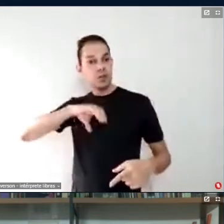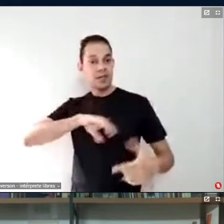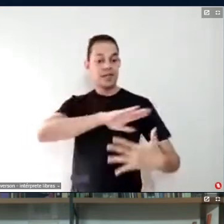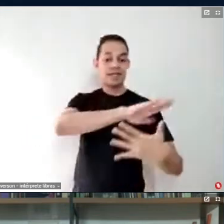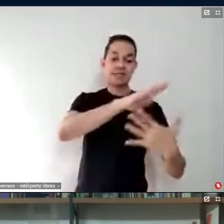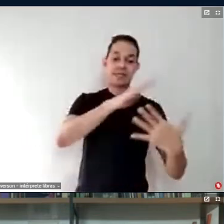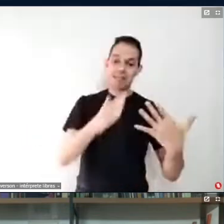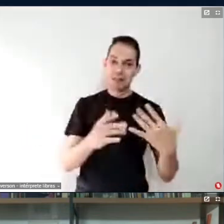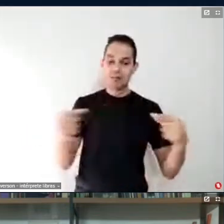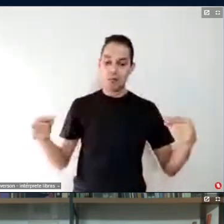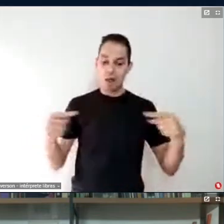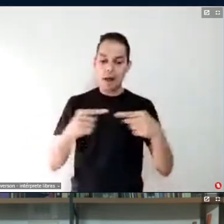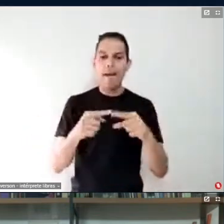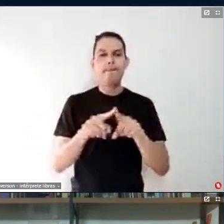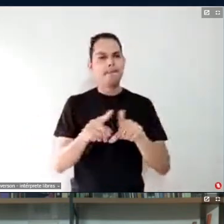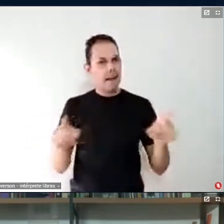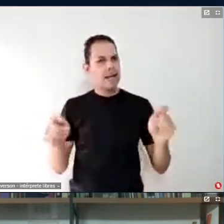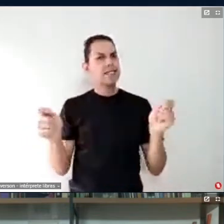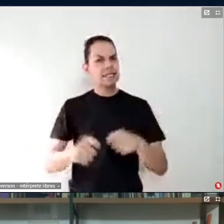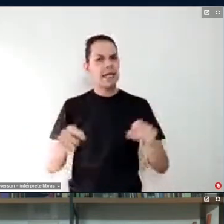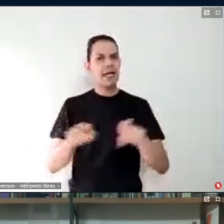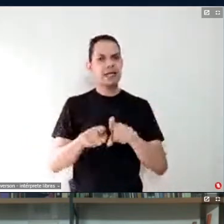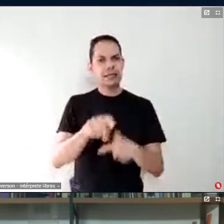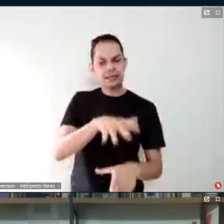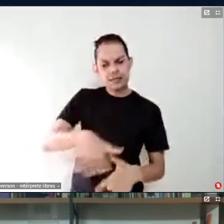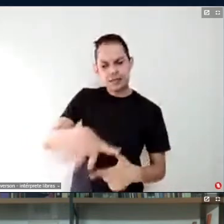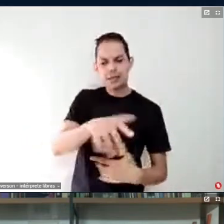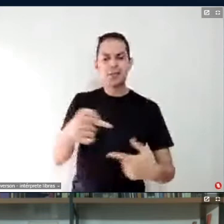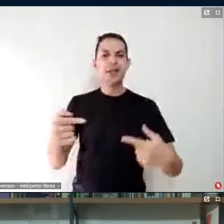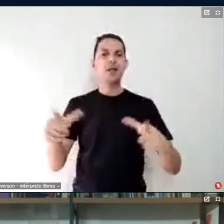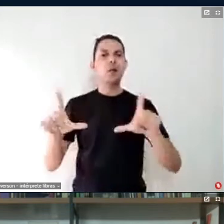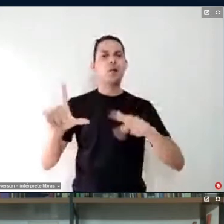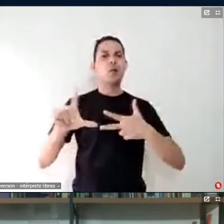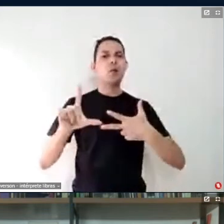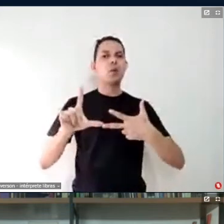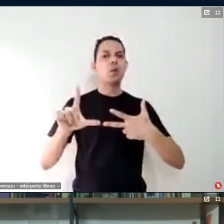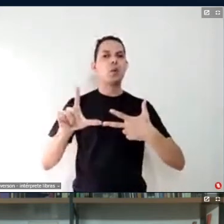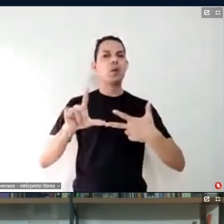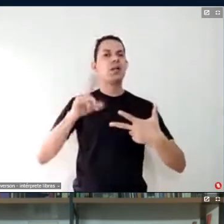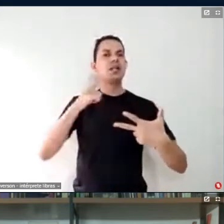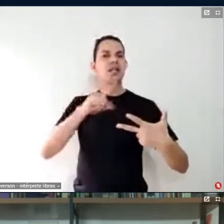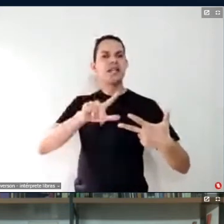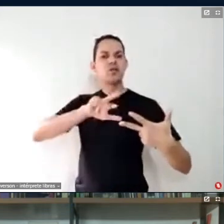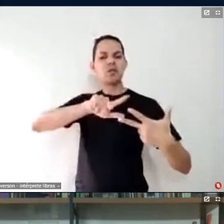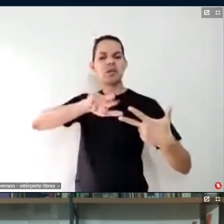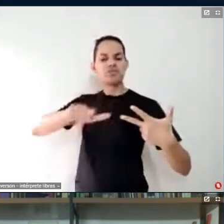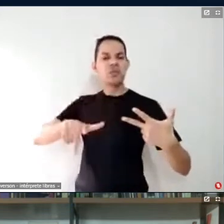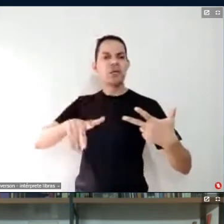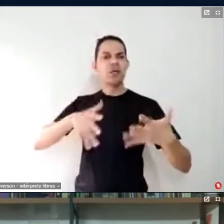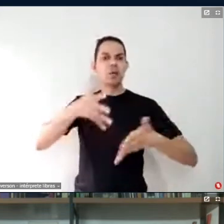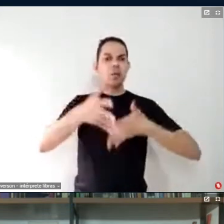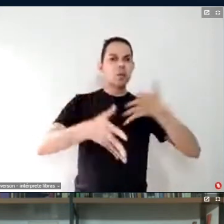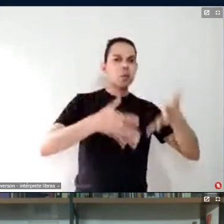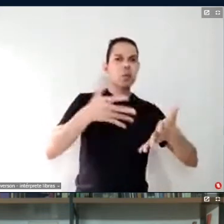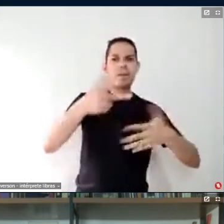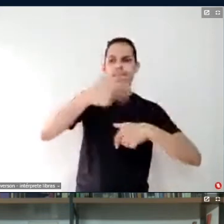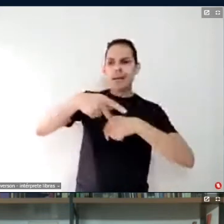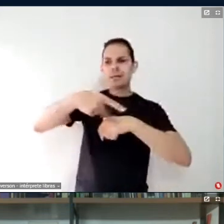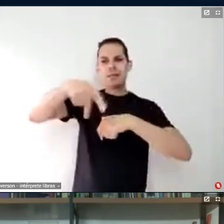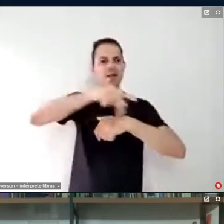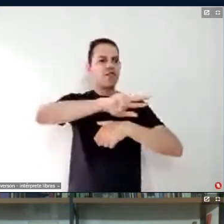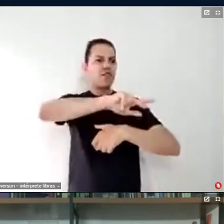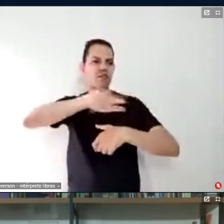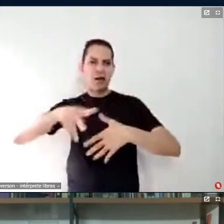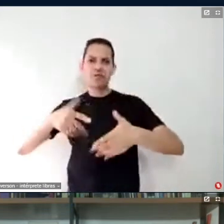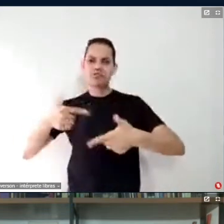porém, é possível que dentro de uma esfera legislativa tenhamos outras línguas de sinais a serem apresentadas e trabalhadas como